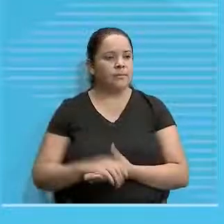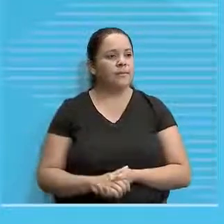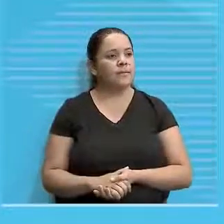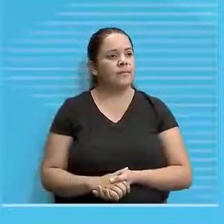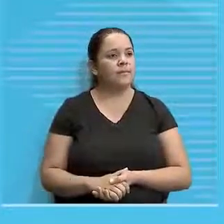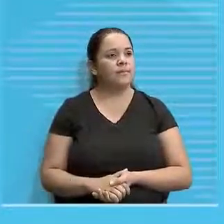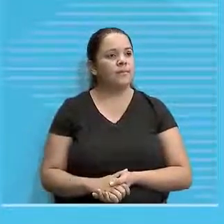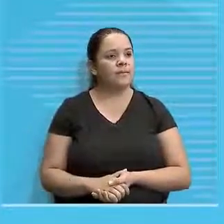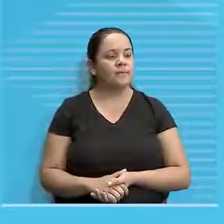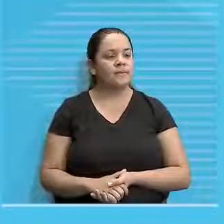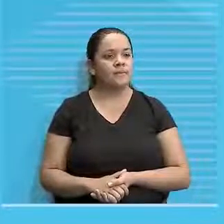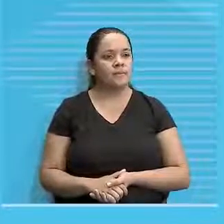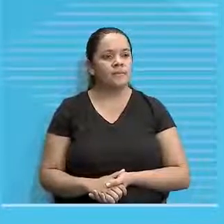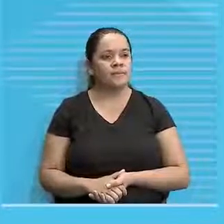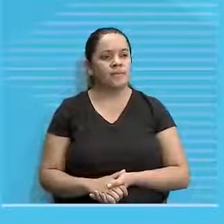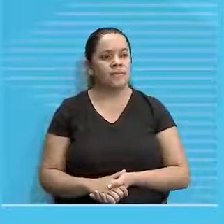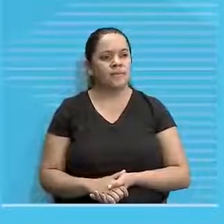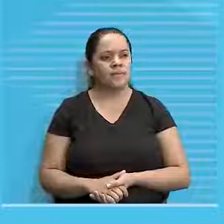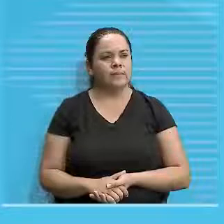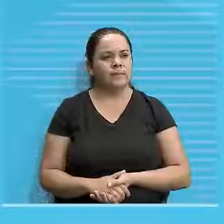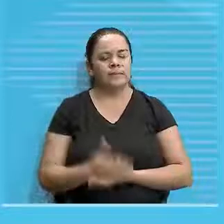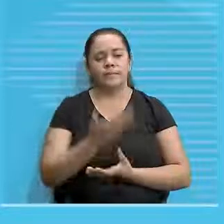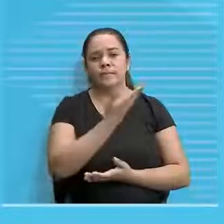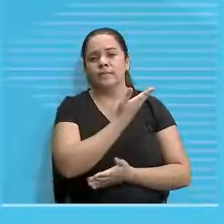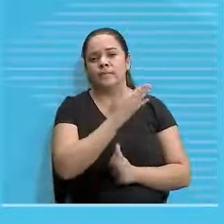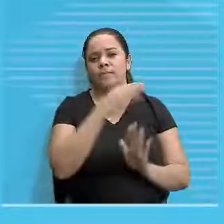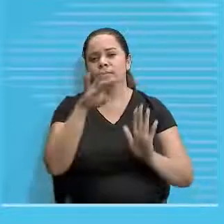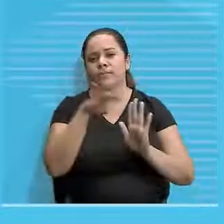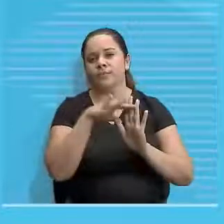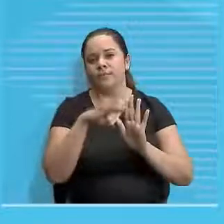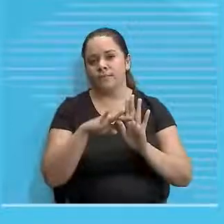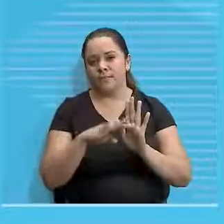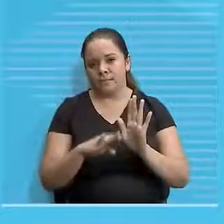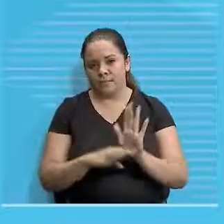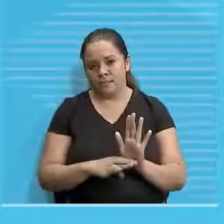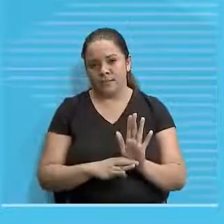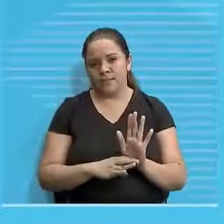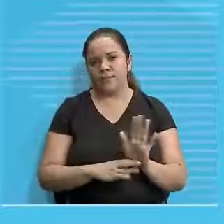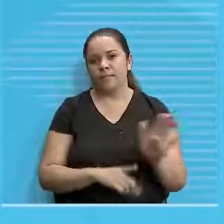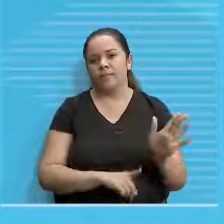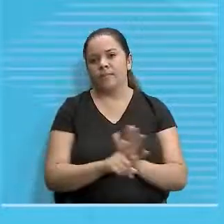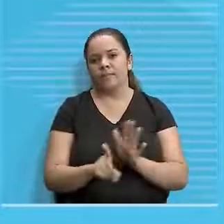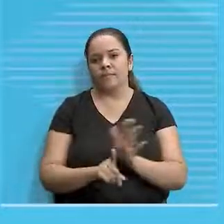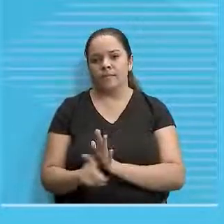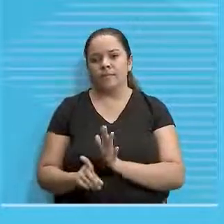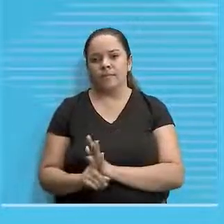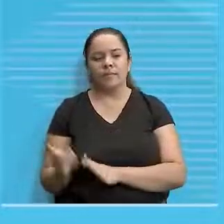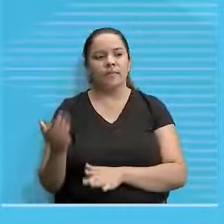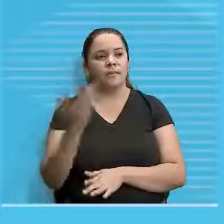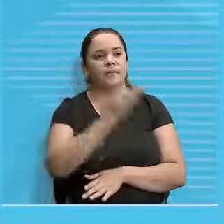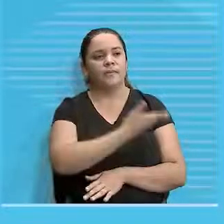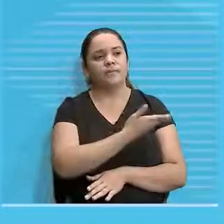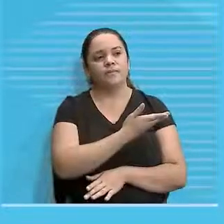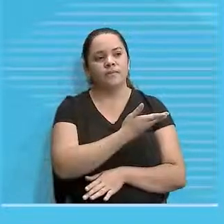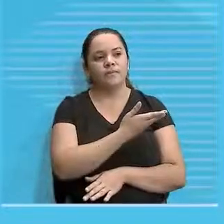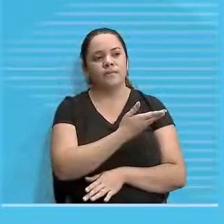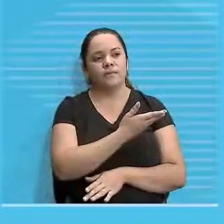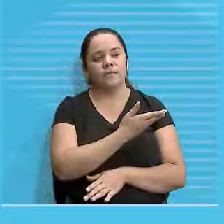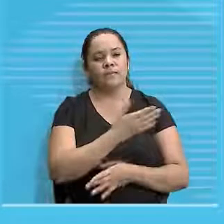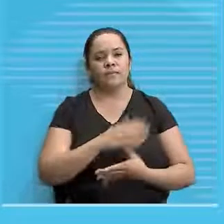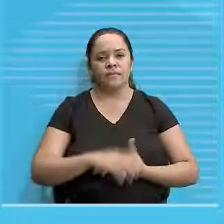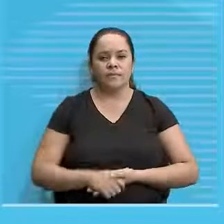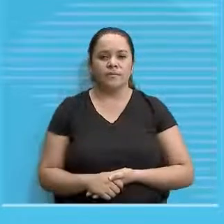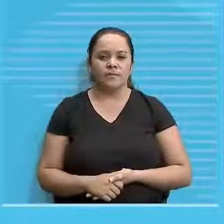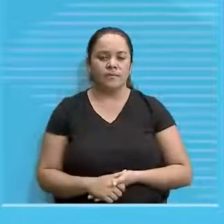está acontecendo nesse momento da sua vida? O que você gosta de fazer? Quem é a pessoa que mais